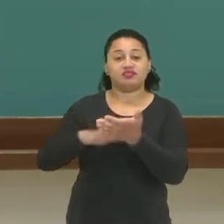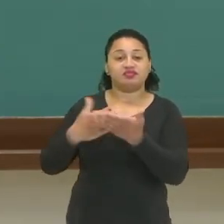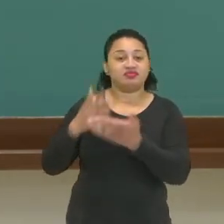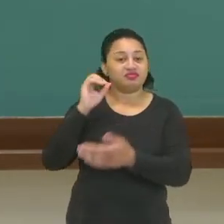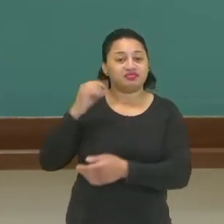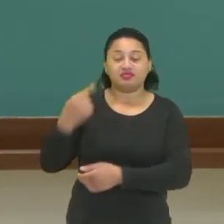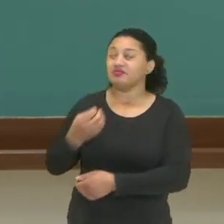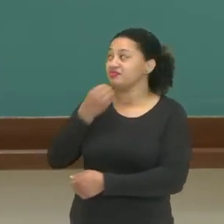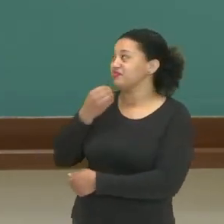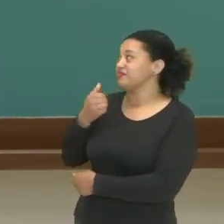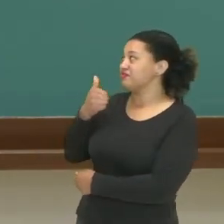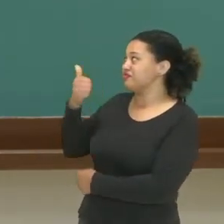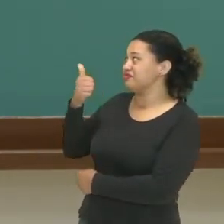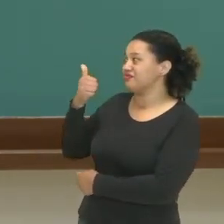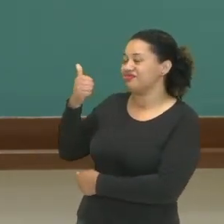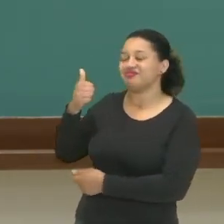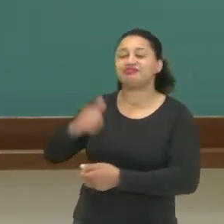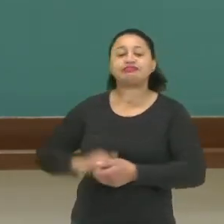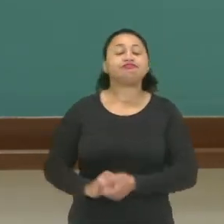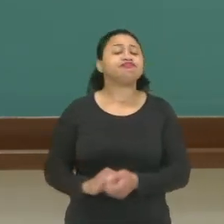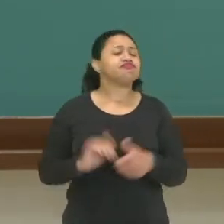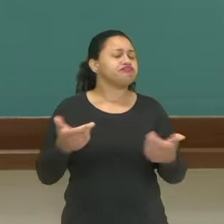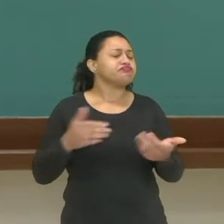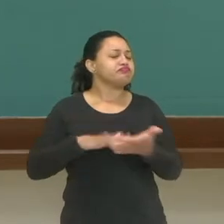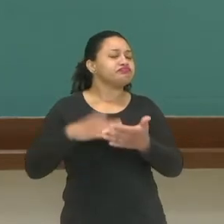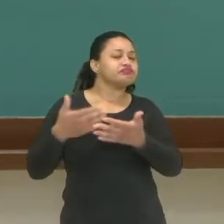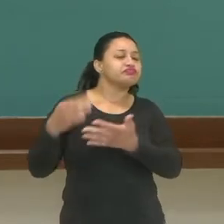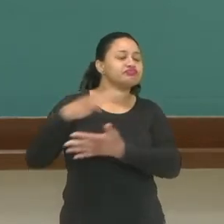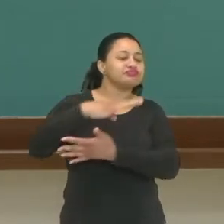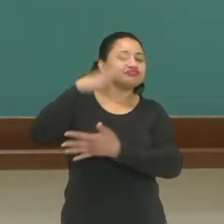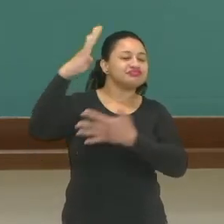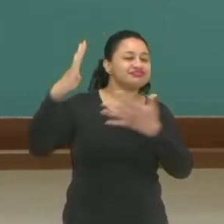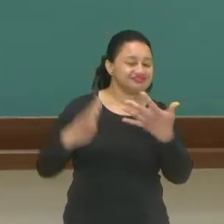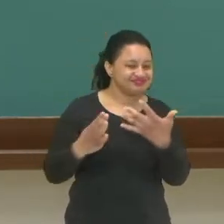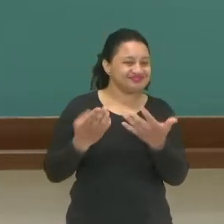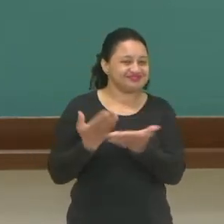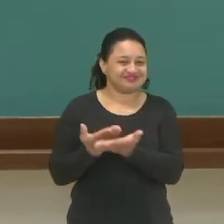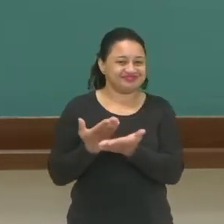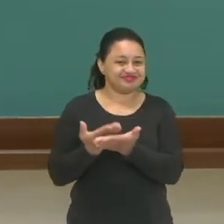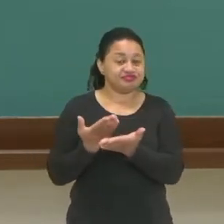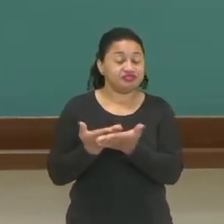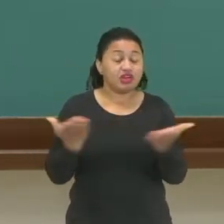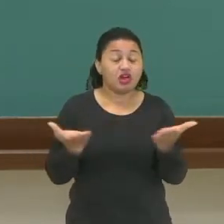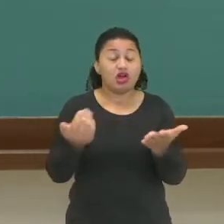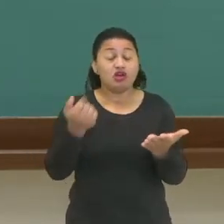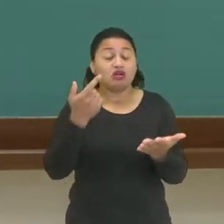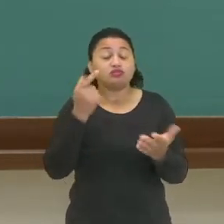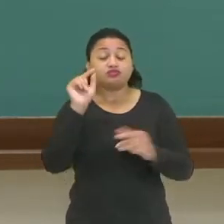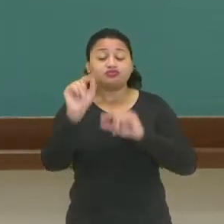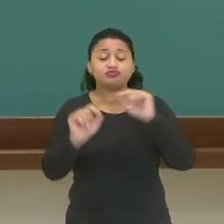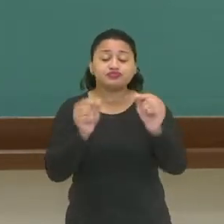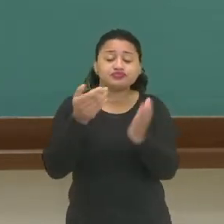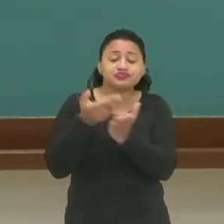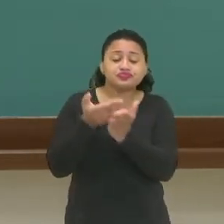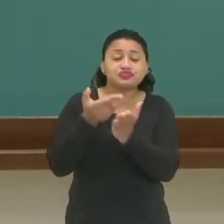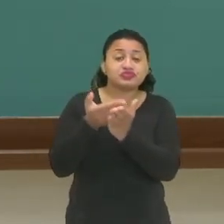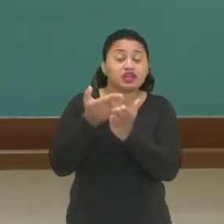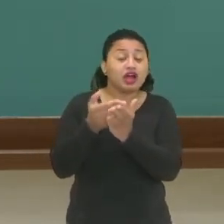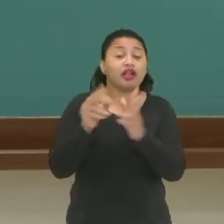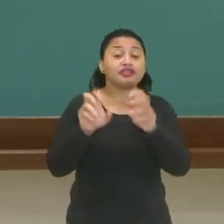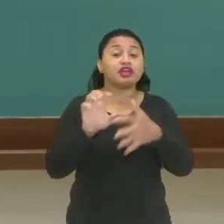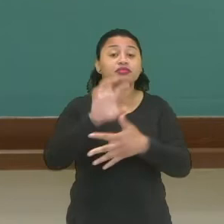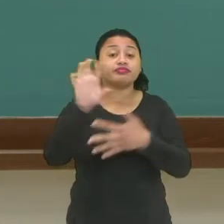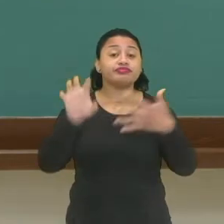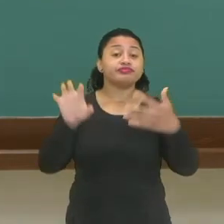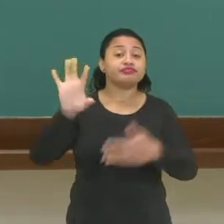Jéssica? Ela irá interpretar para nós, então, por meio de Libras. Vamos lá, então, para mais uma aula aí sobre o continente